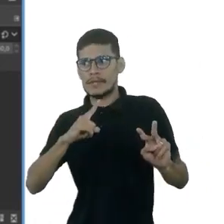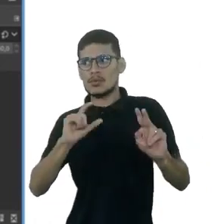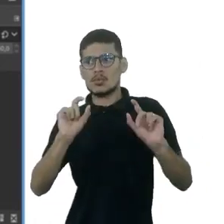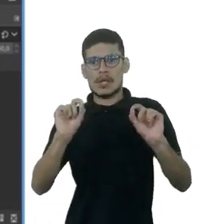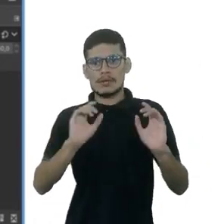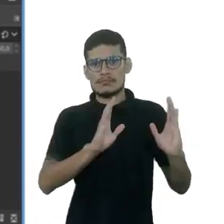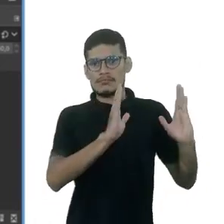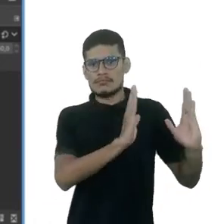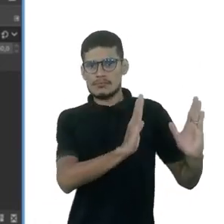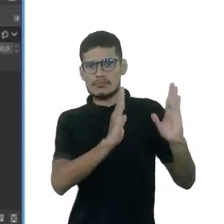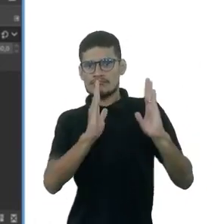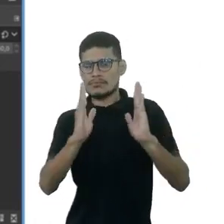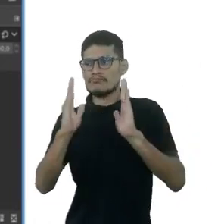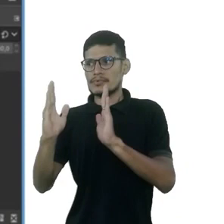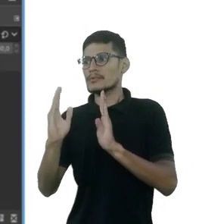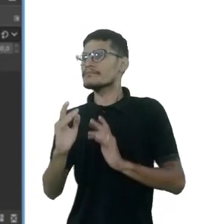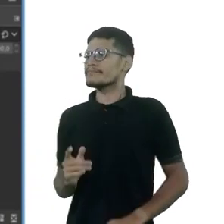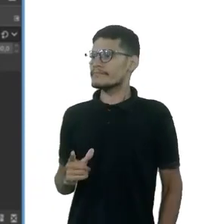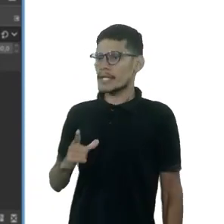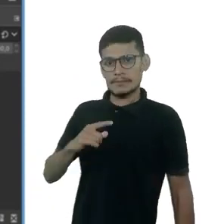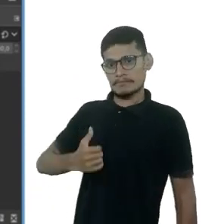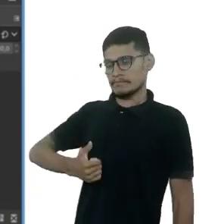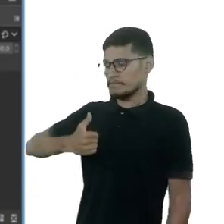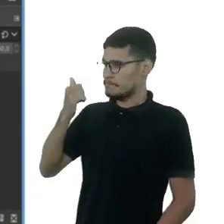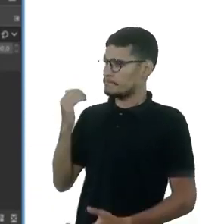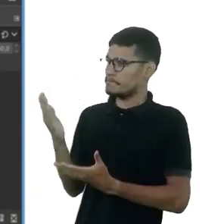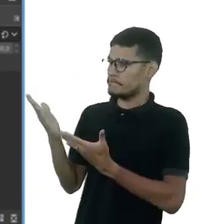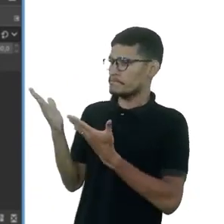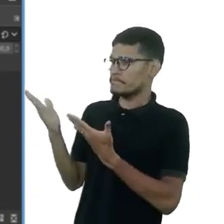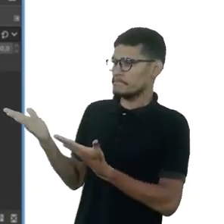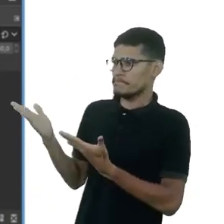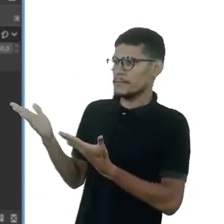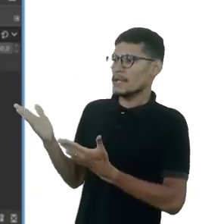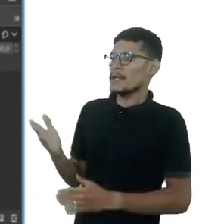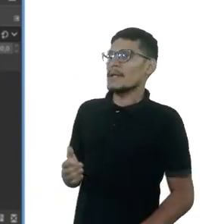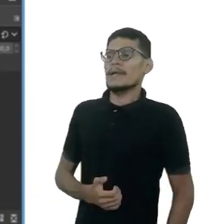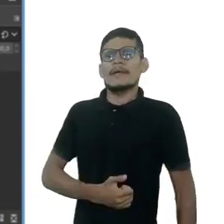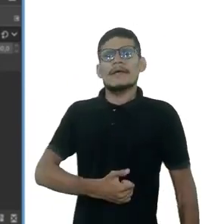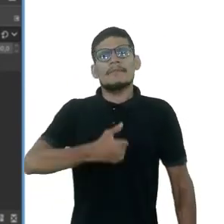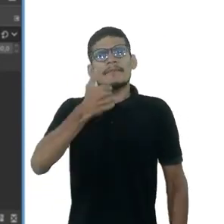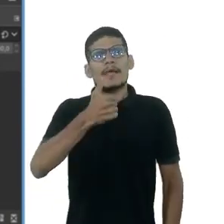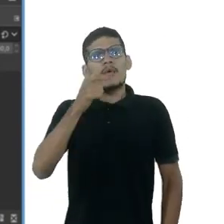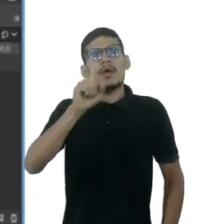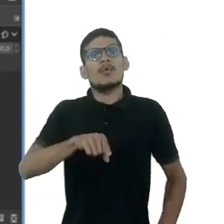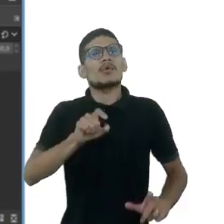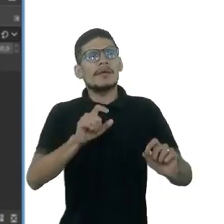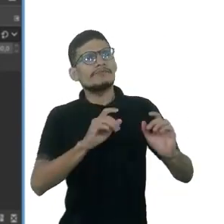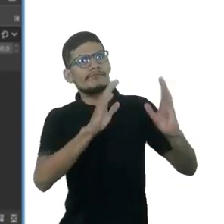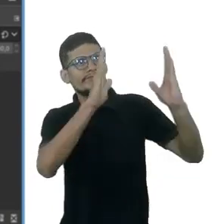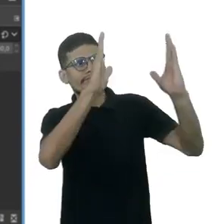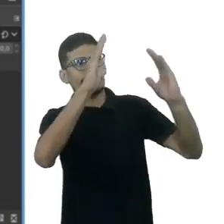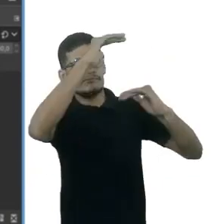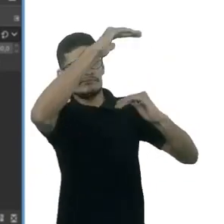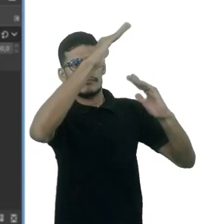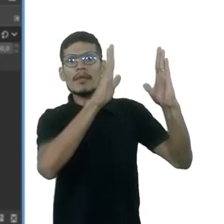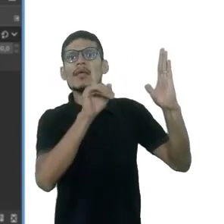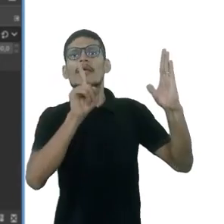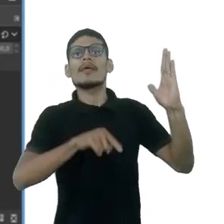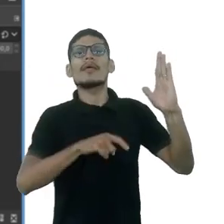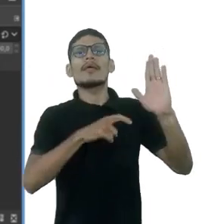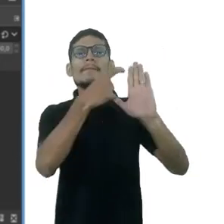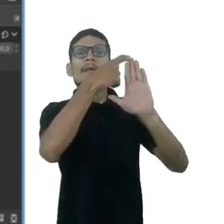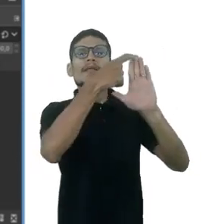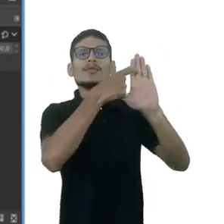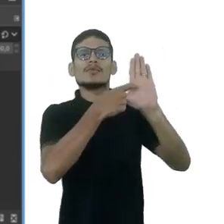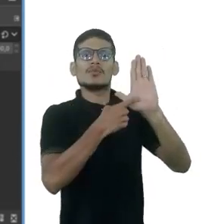4, ok? A gente tem o primeiro, que é essa camada de cima, e aí ele é o quê? É o menu